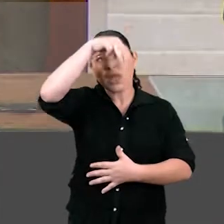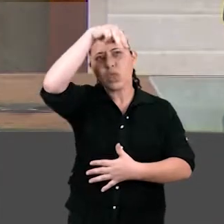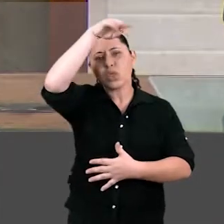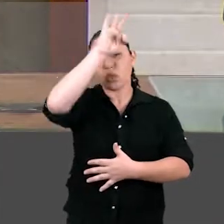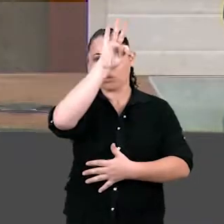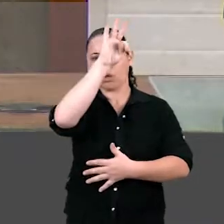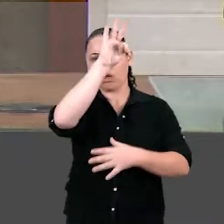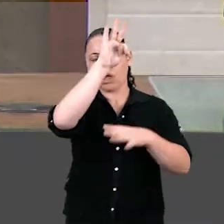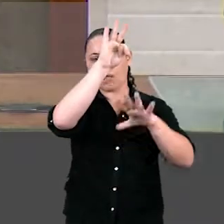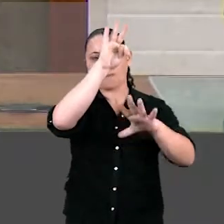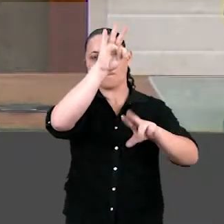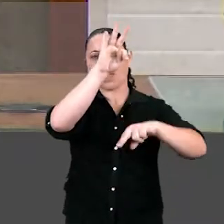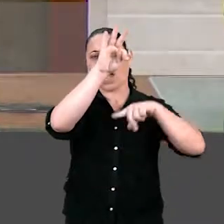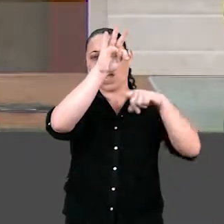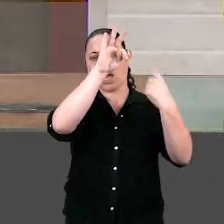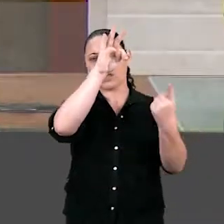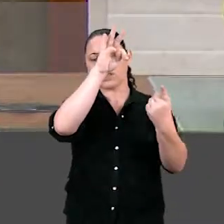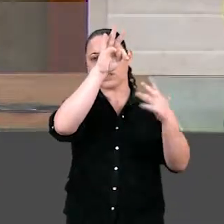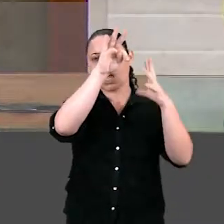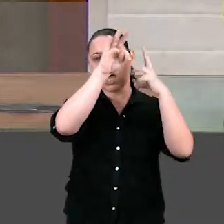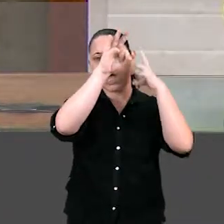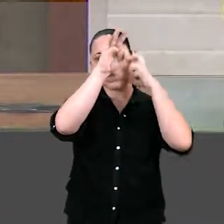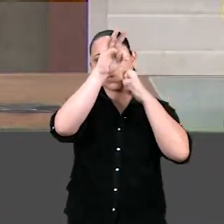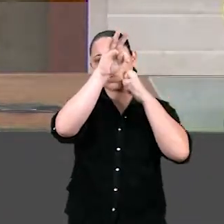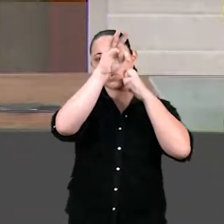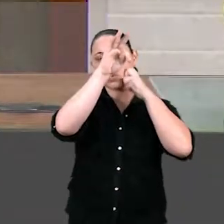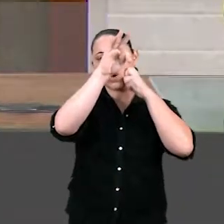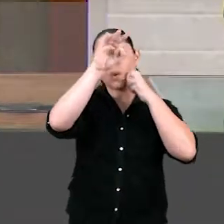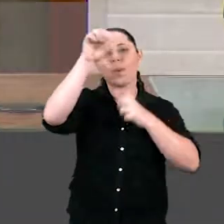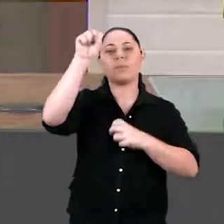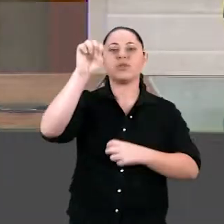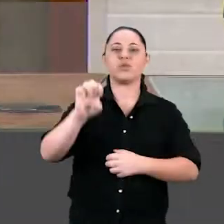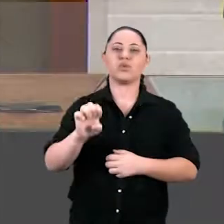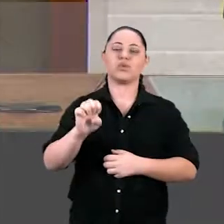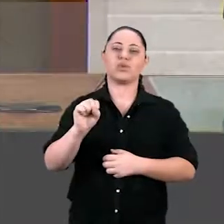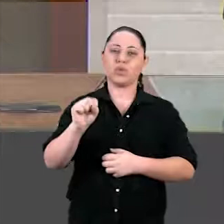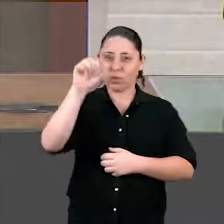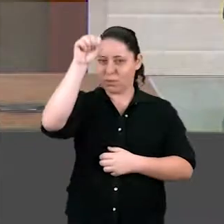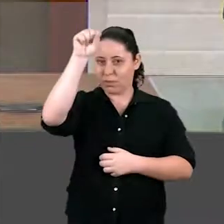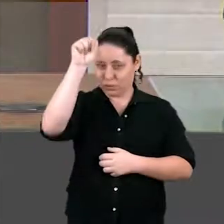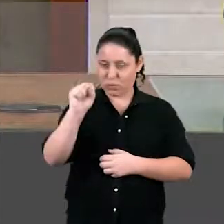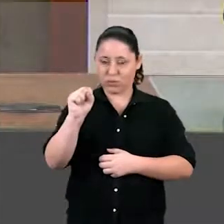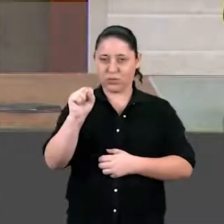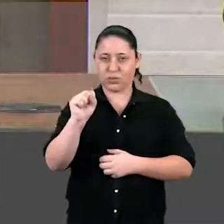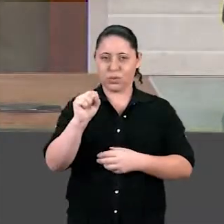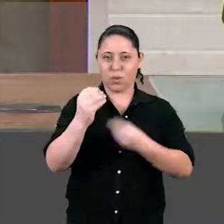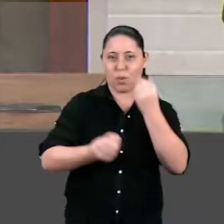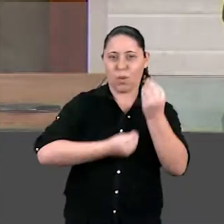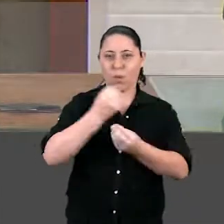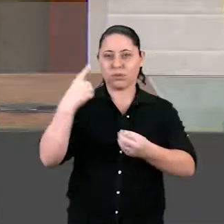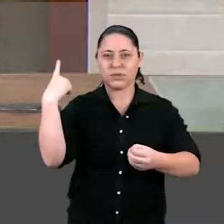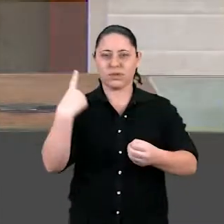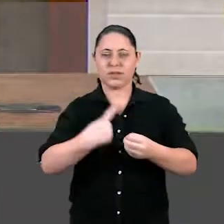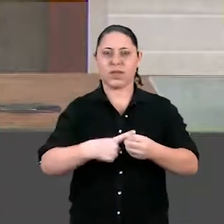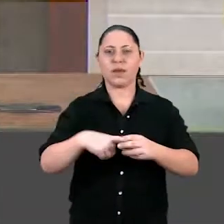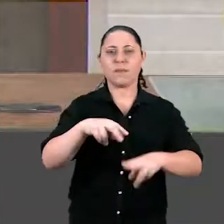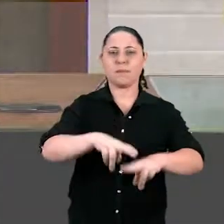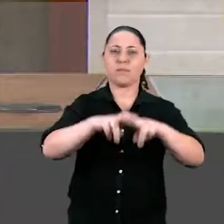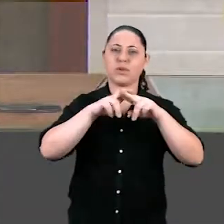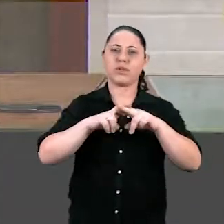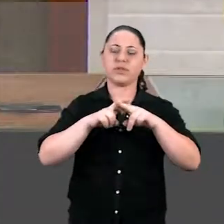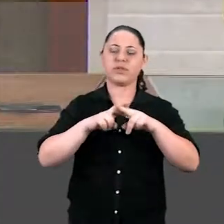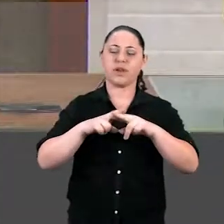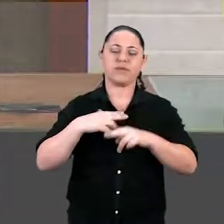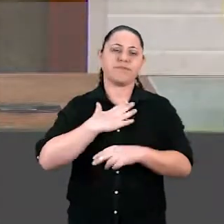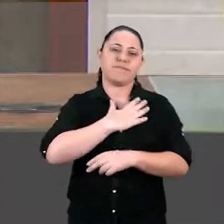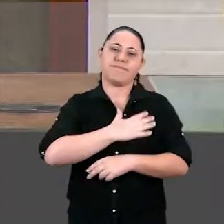Mato Grosso como seu, como sua cidade. E, portanto, é com grande alegria que aqui estou e